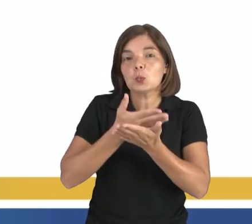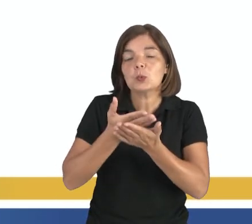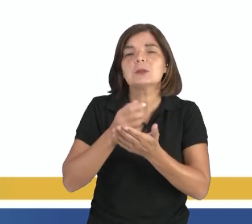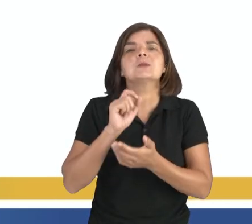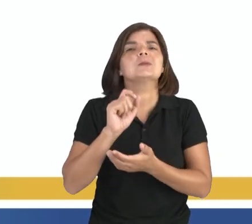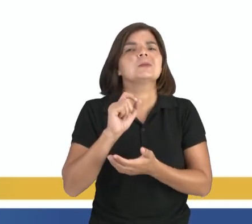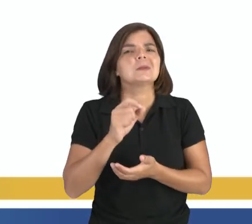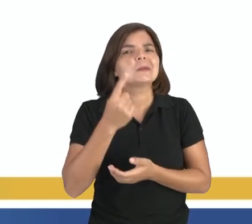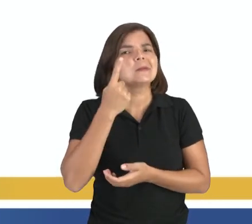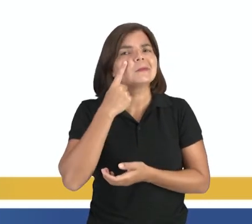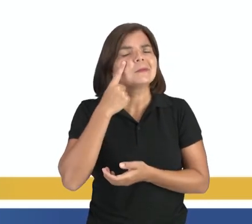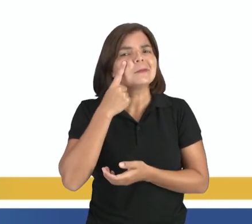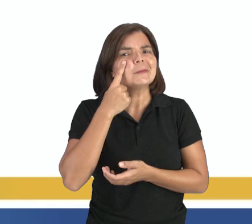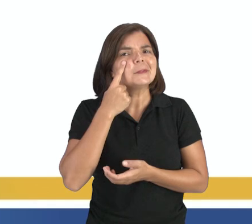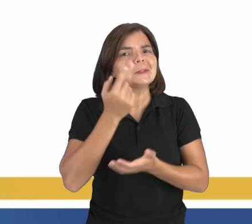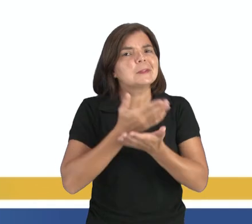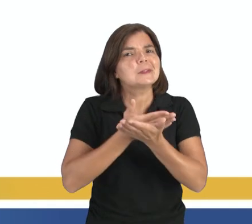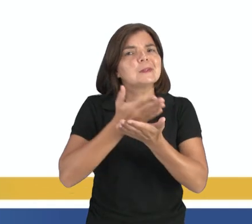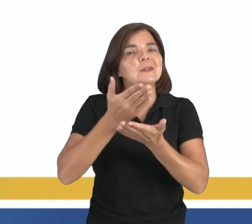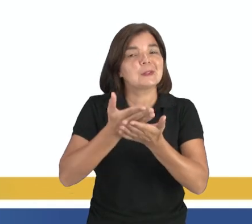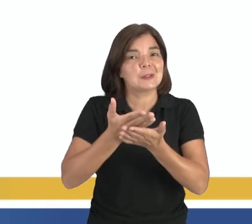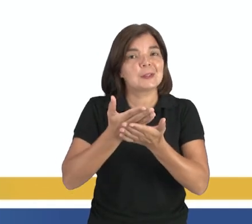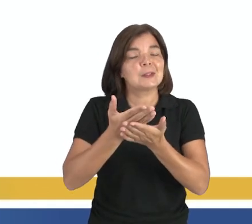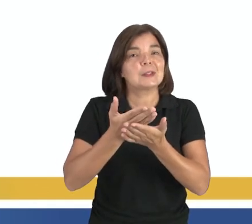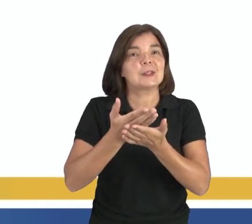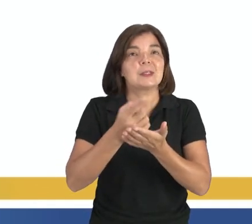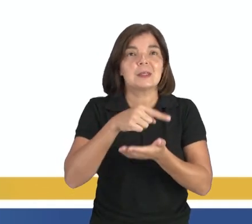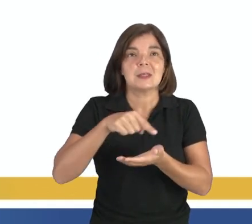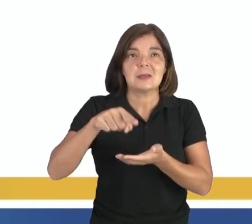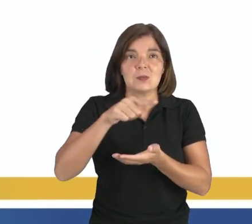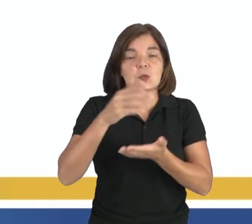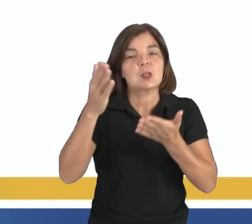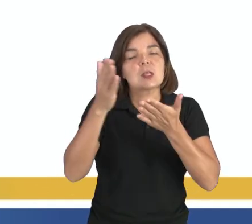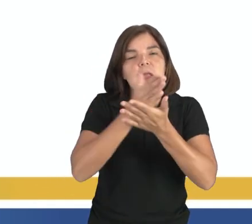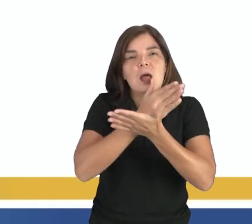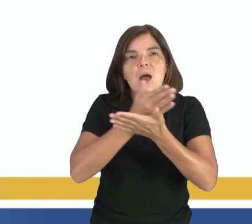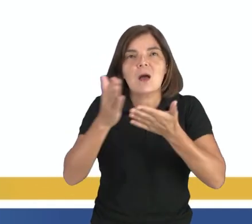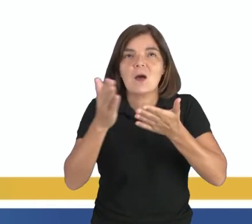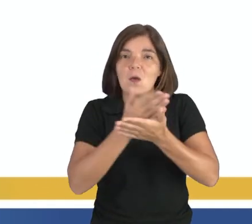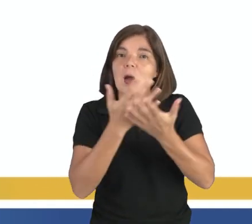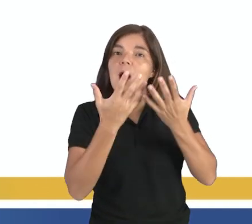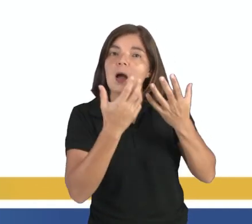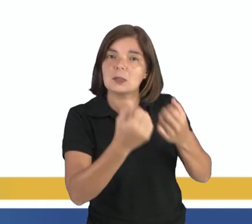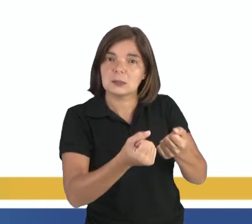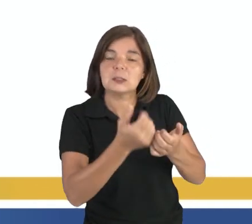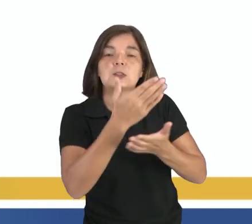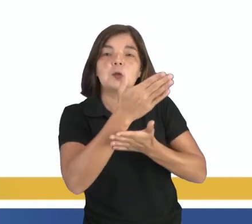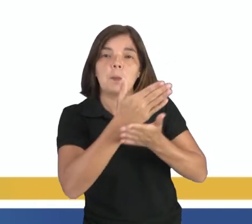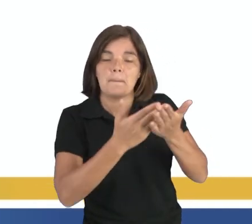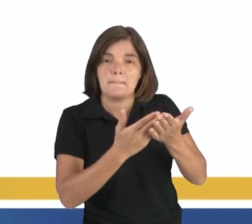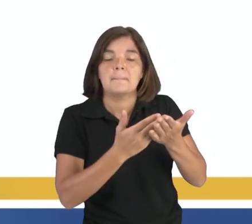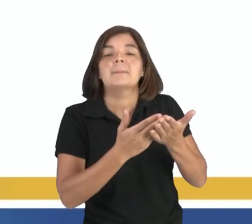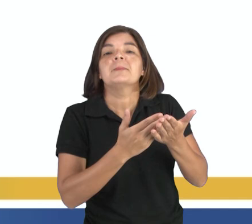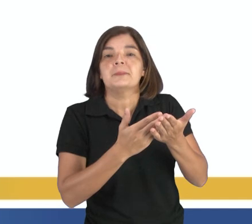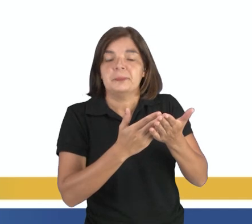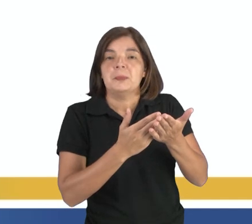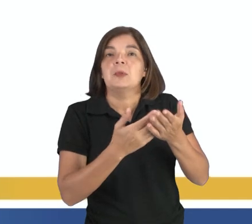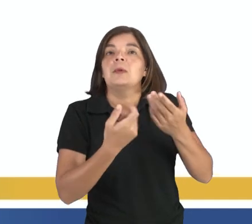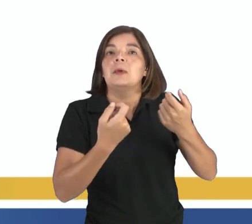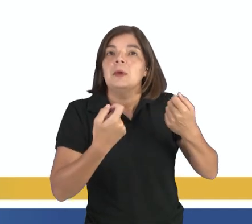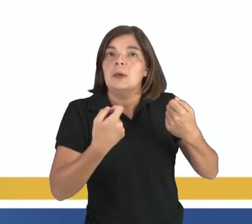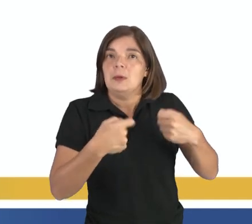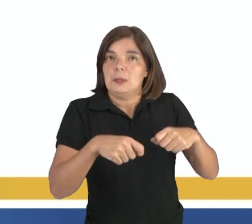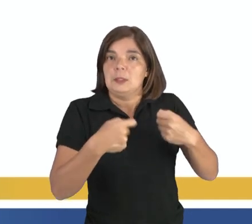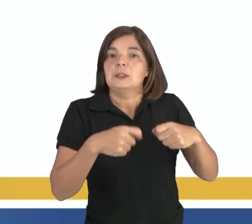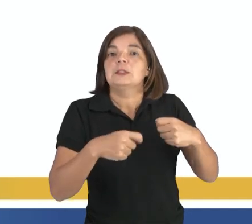dela, você iniciou dizendo ali que alguns defendem a meia entrada, né, defendem que a meia